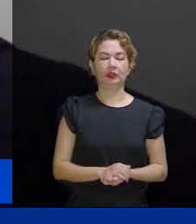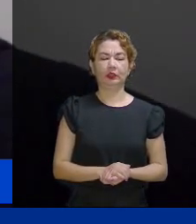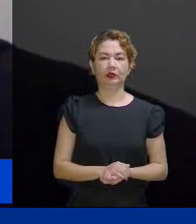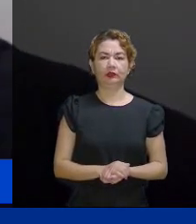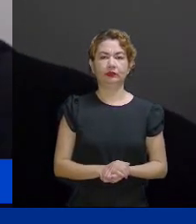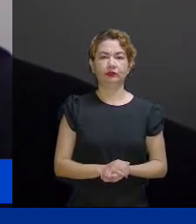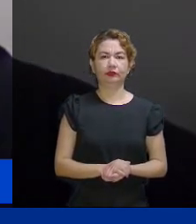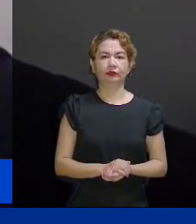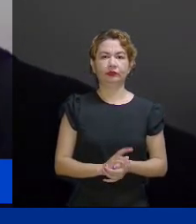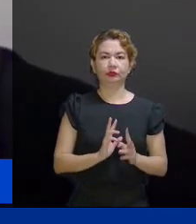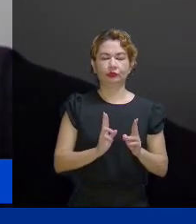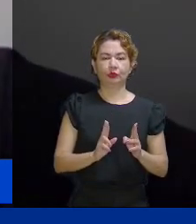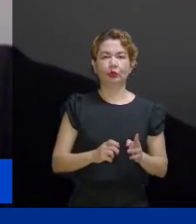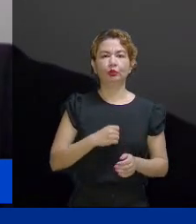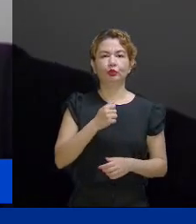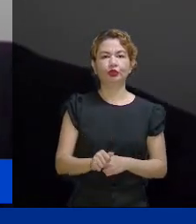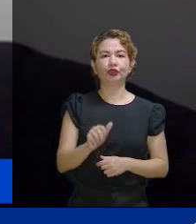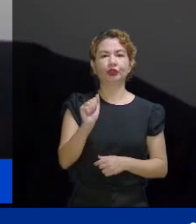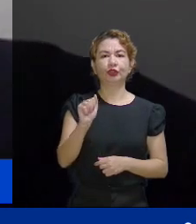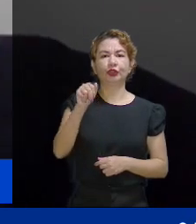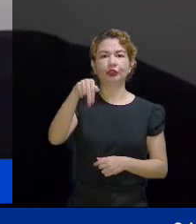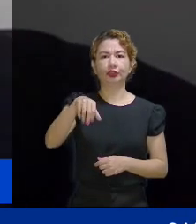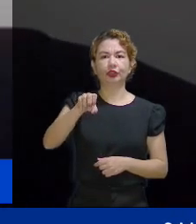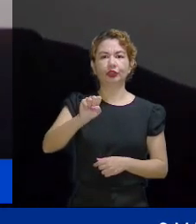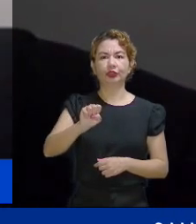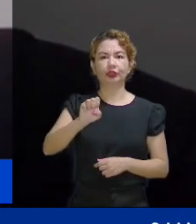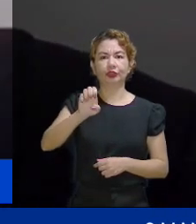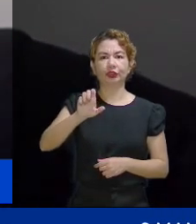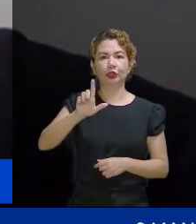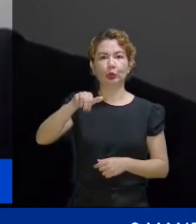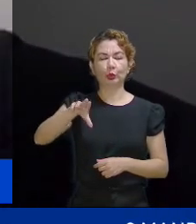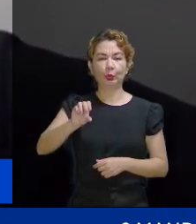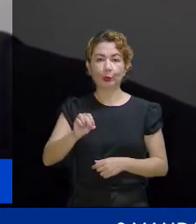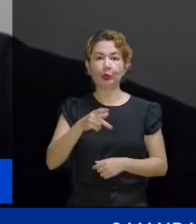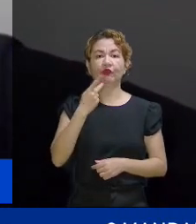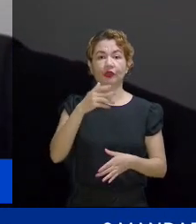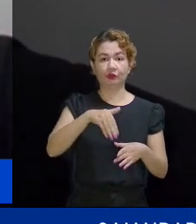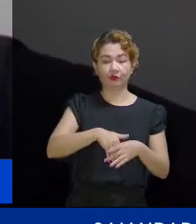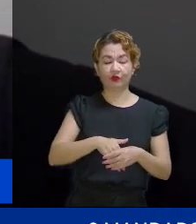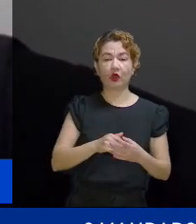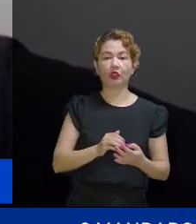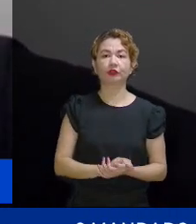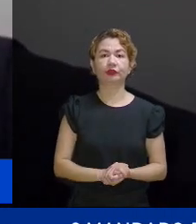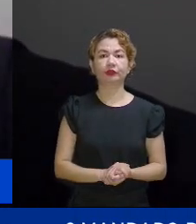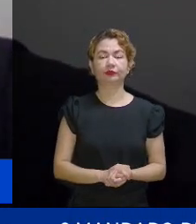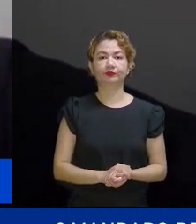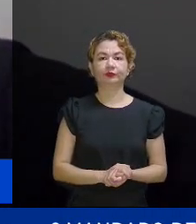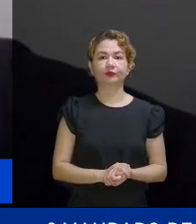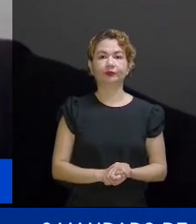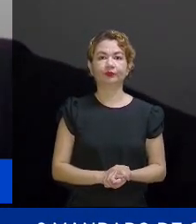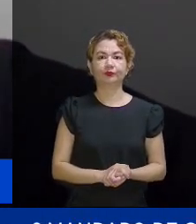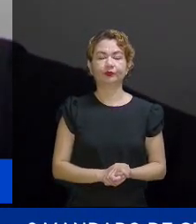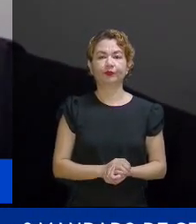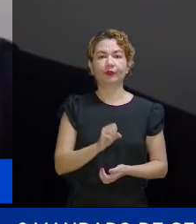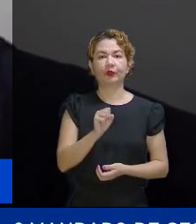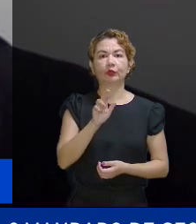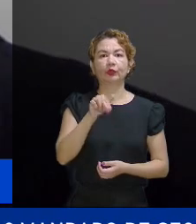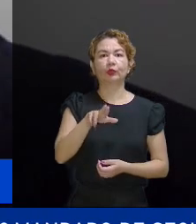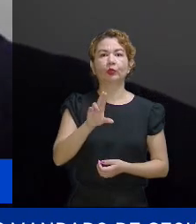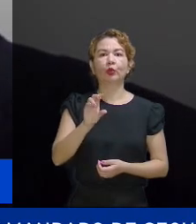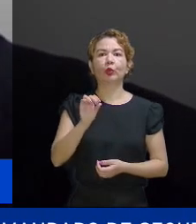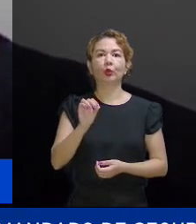Rivaldo Valente. O doutor Anselmo se manifestou no voto da aplicação aí da súmula 22 do